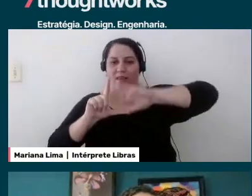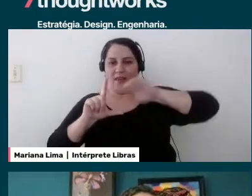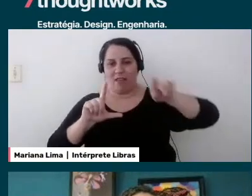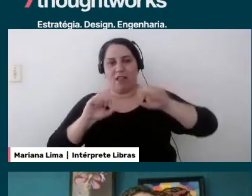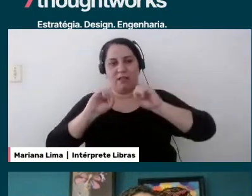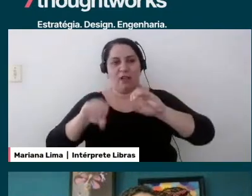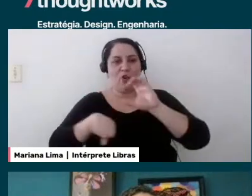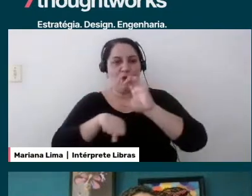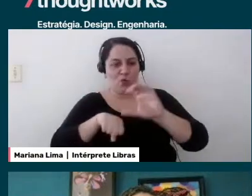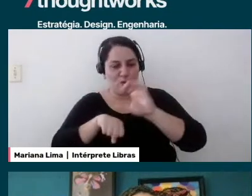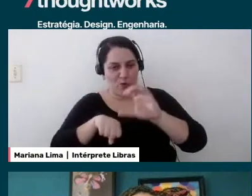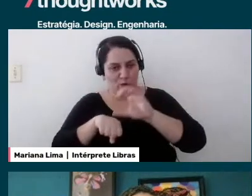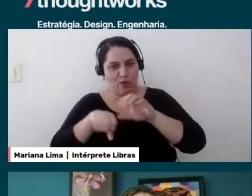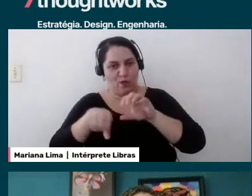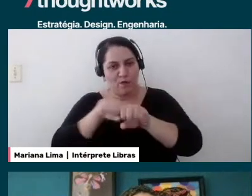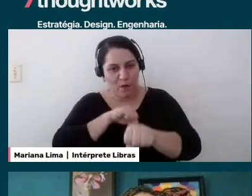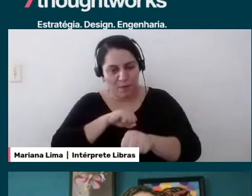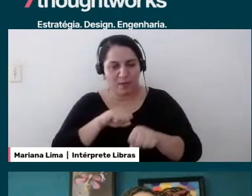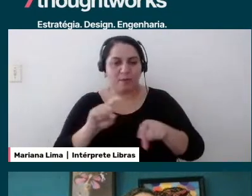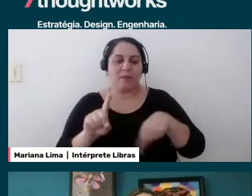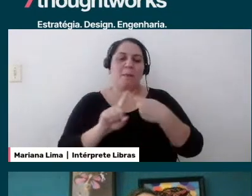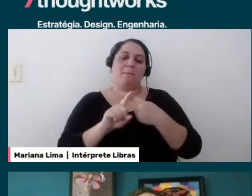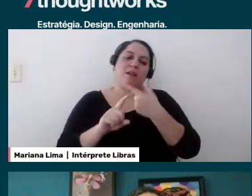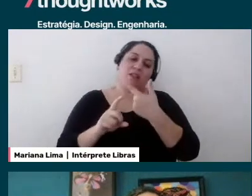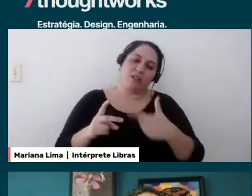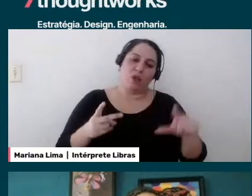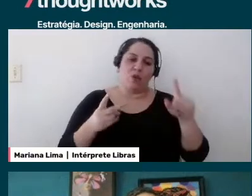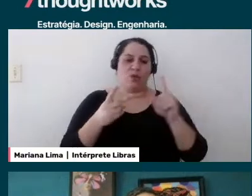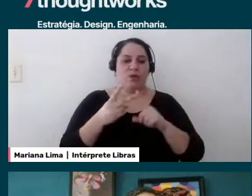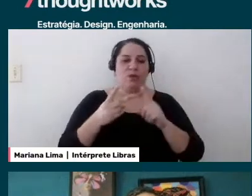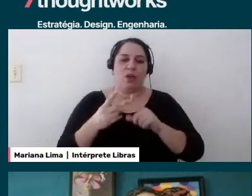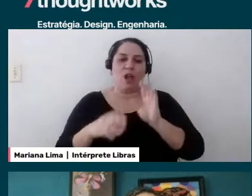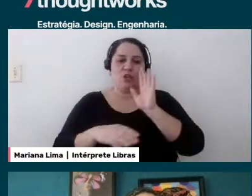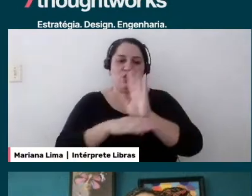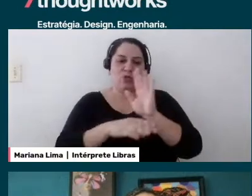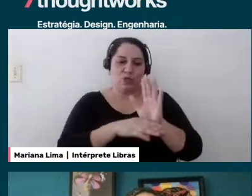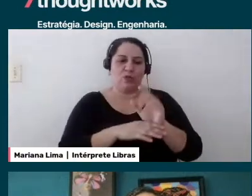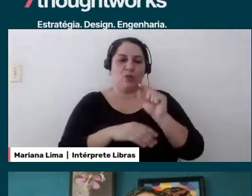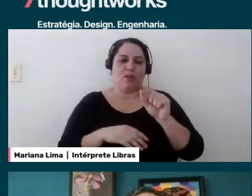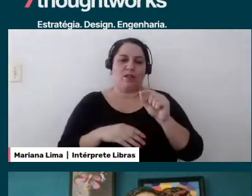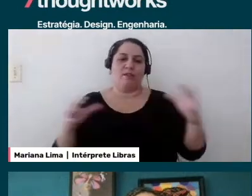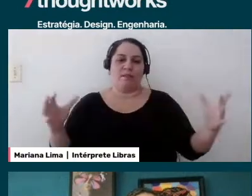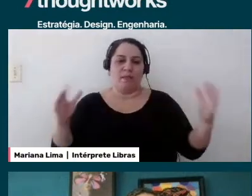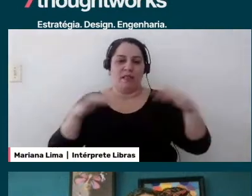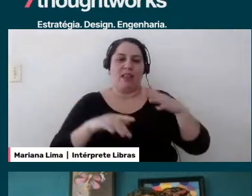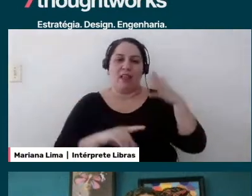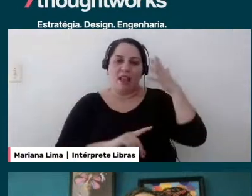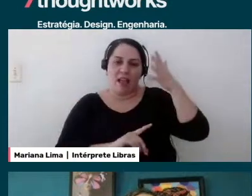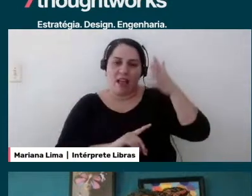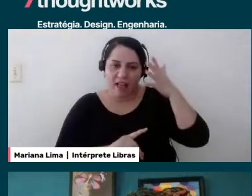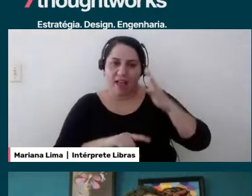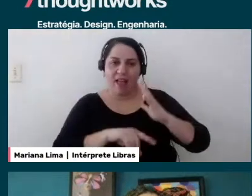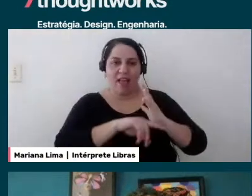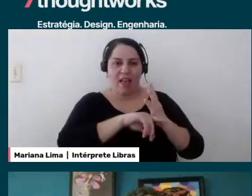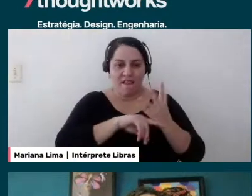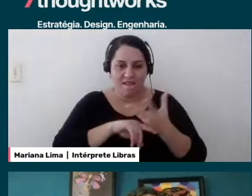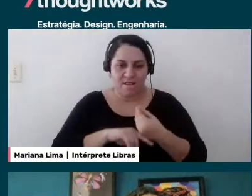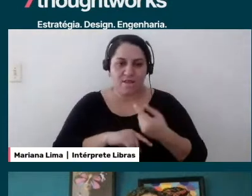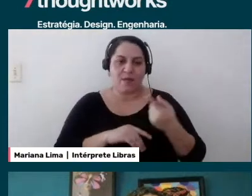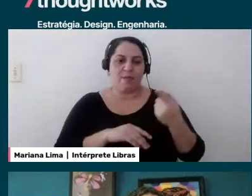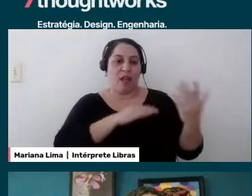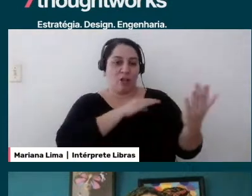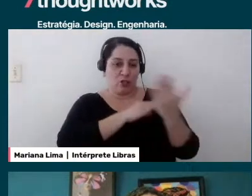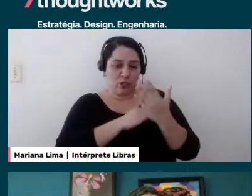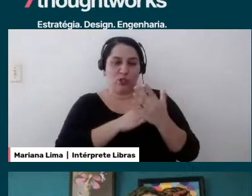ações em que a gente desenvolve essa comunidade, né? A gente acabou de fazer o Programaria Summit, que é a nossa maior ação, inclusive tivemos o patrocínio da